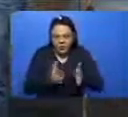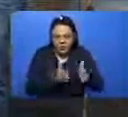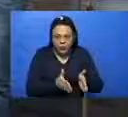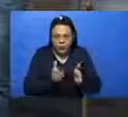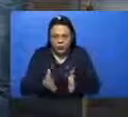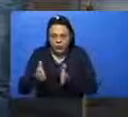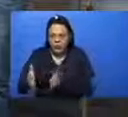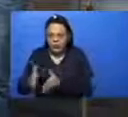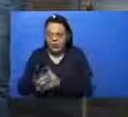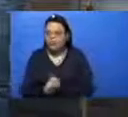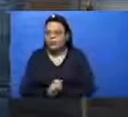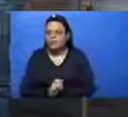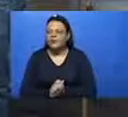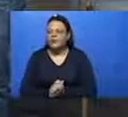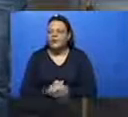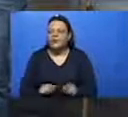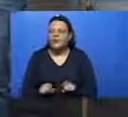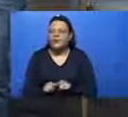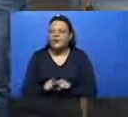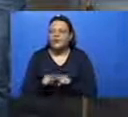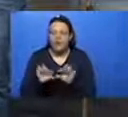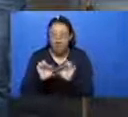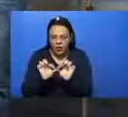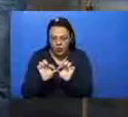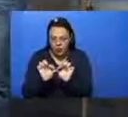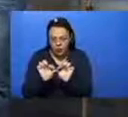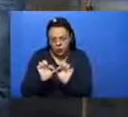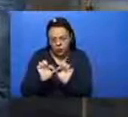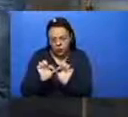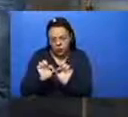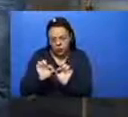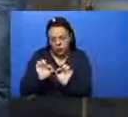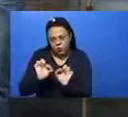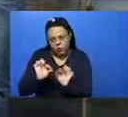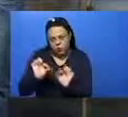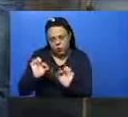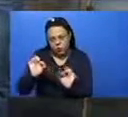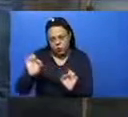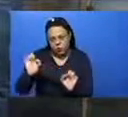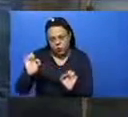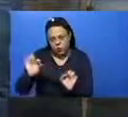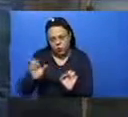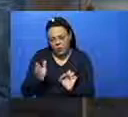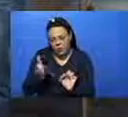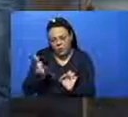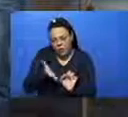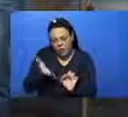O raio é uma lateral da fatia da pizza.